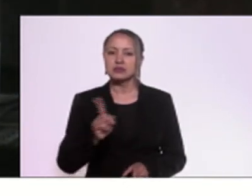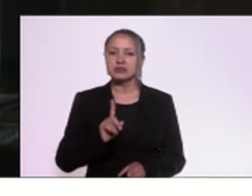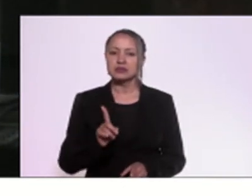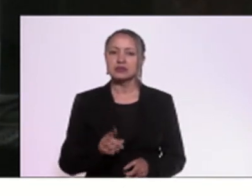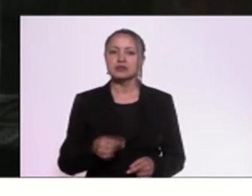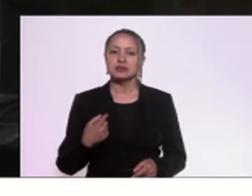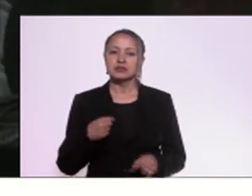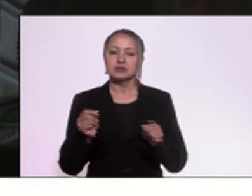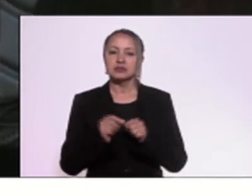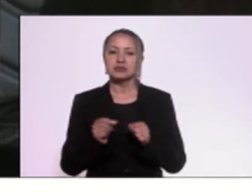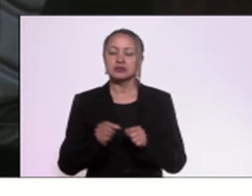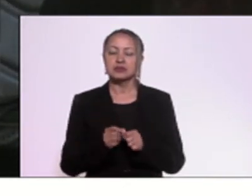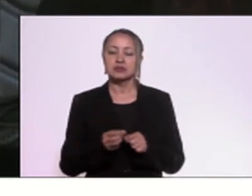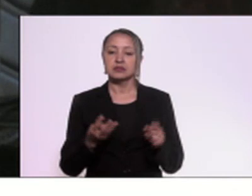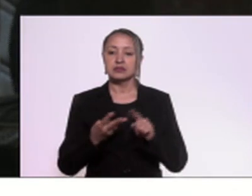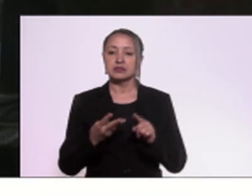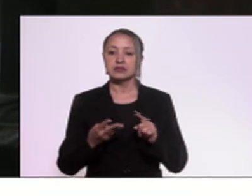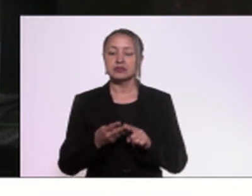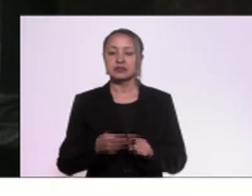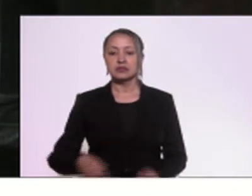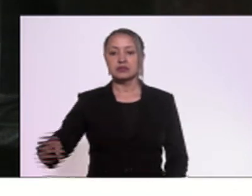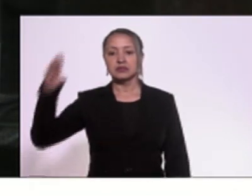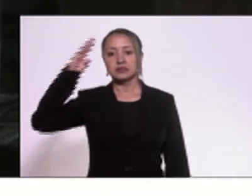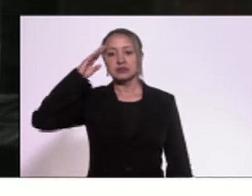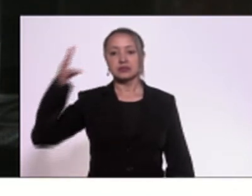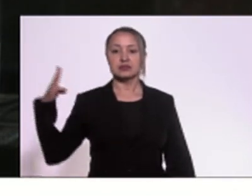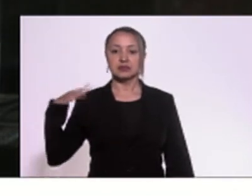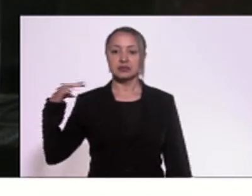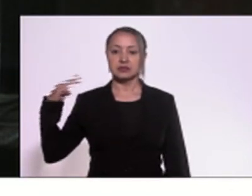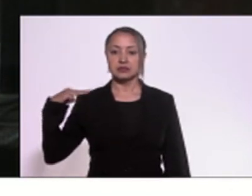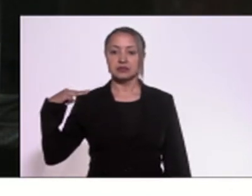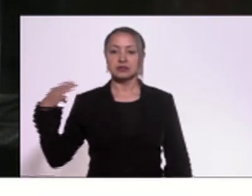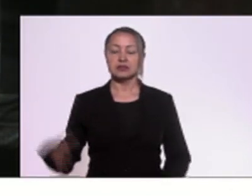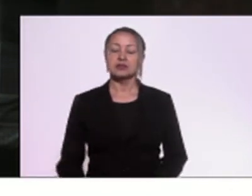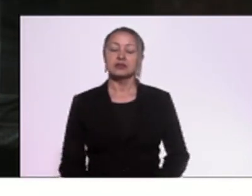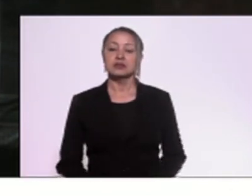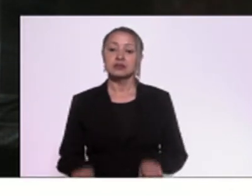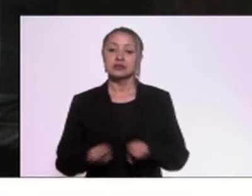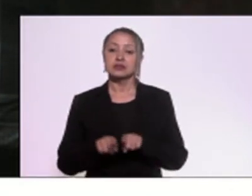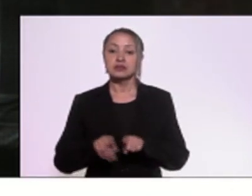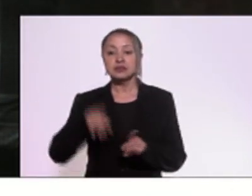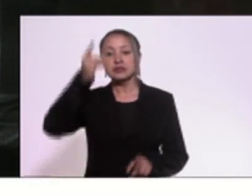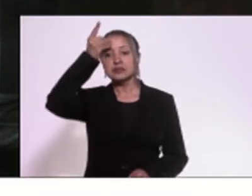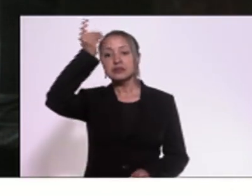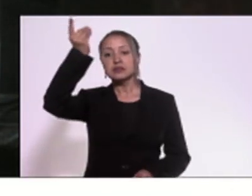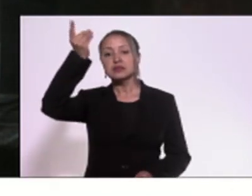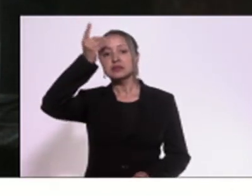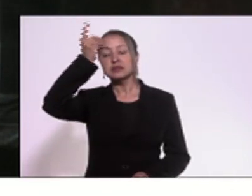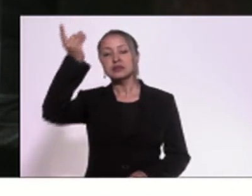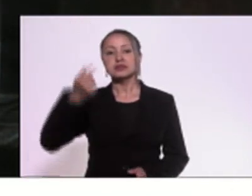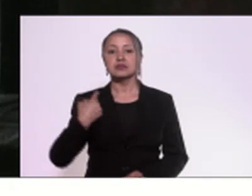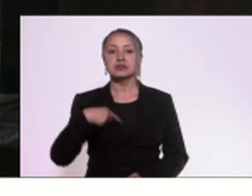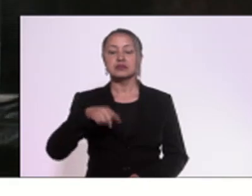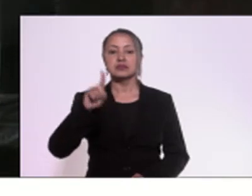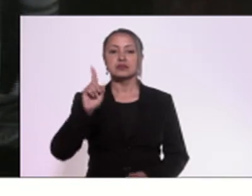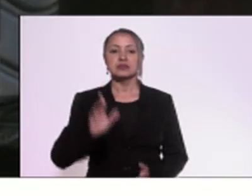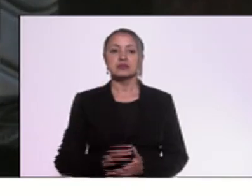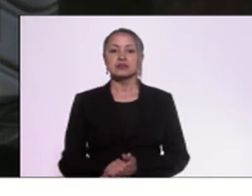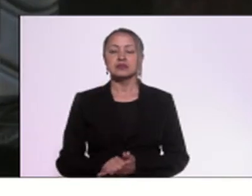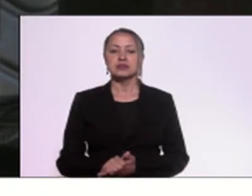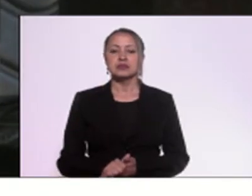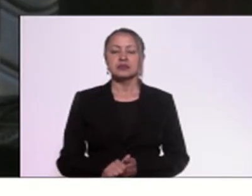temas mais dolorosos hoje vividos pela sociedade brasileira. Ponto